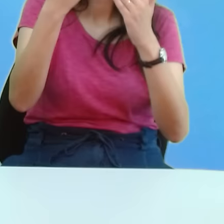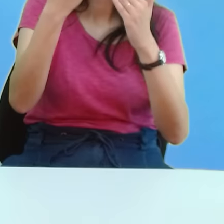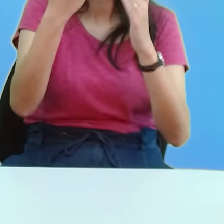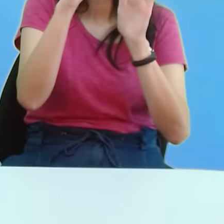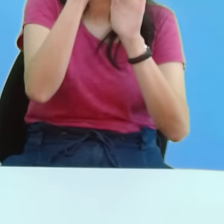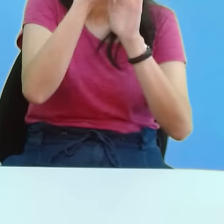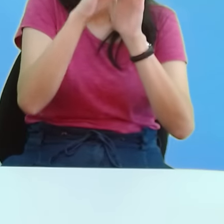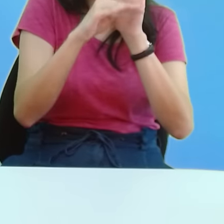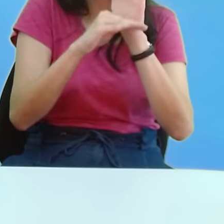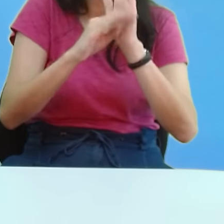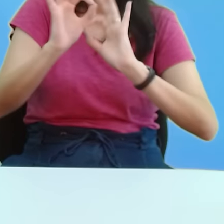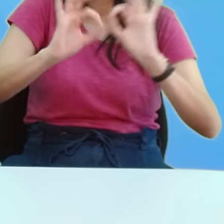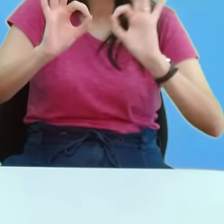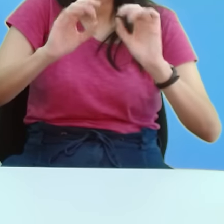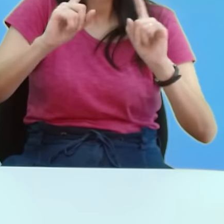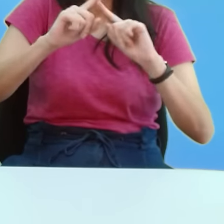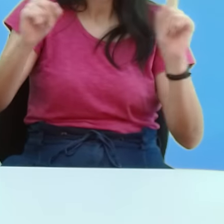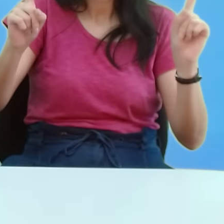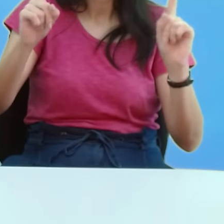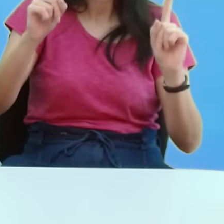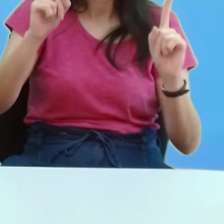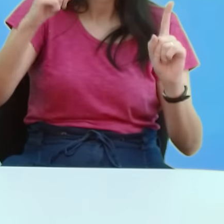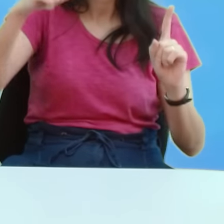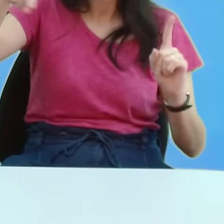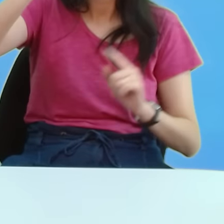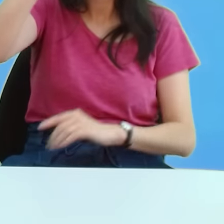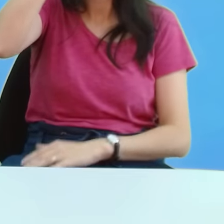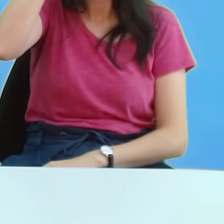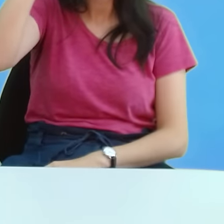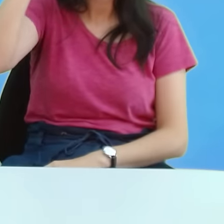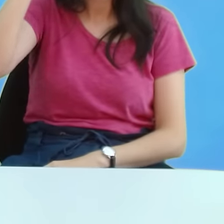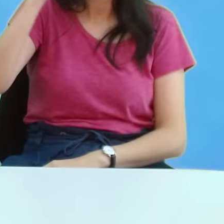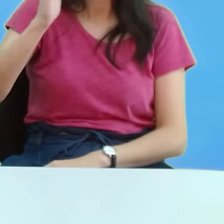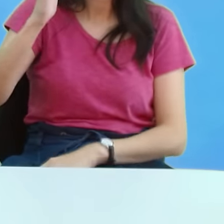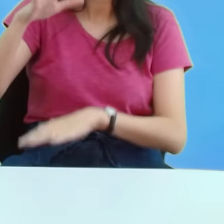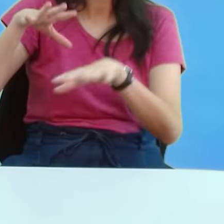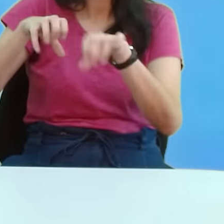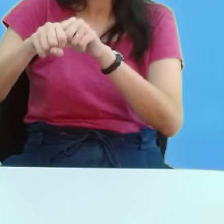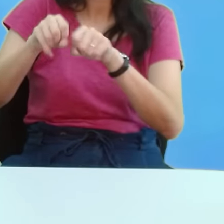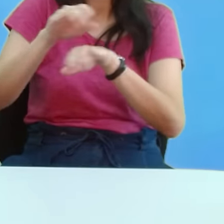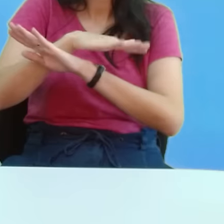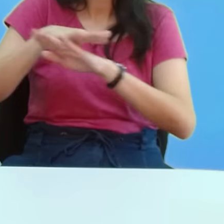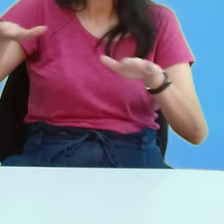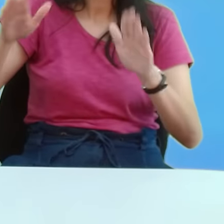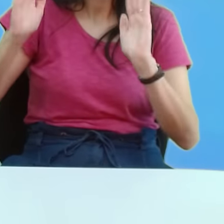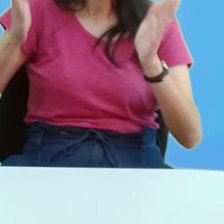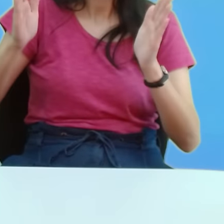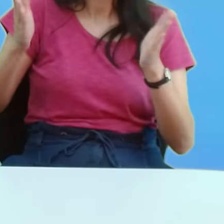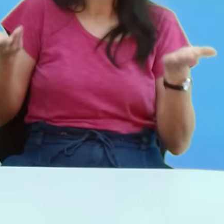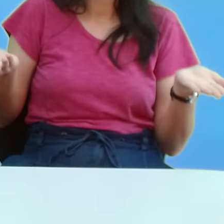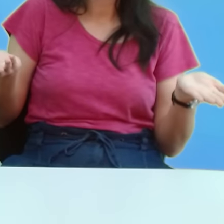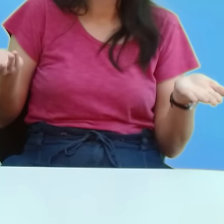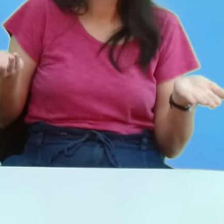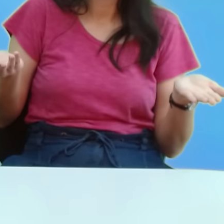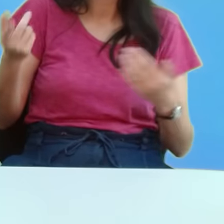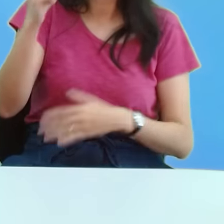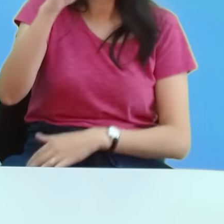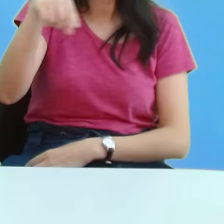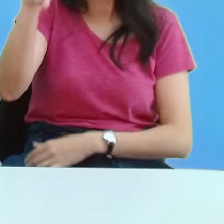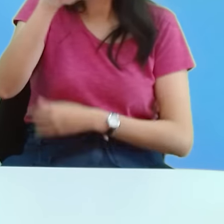juntos. Mas e as pessoas que já não estão mais na fase de escolarização, né? Vocês puderam observar